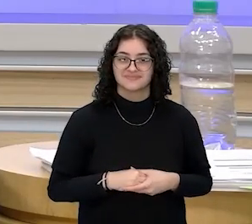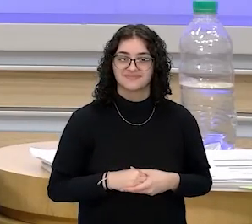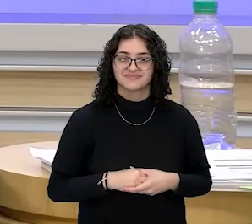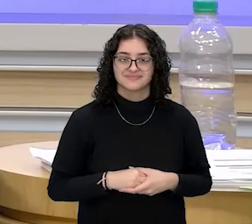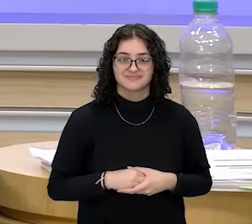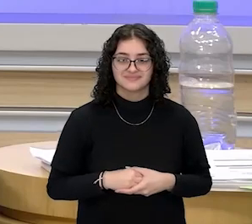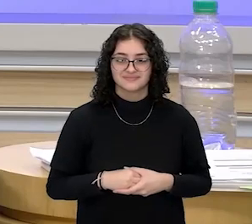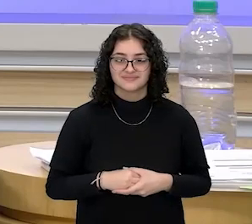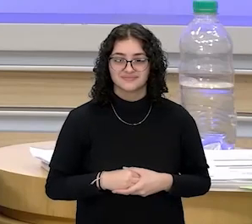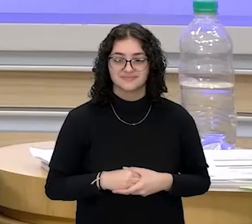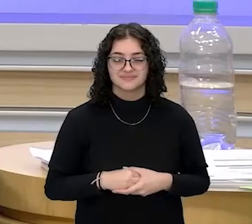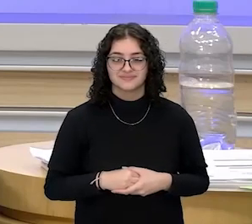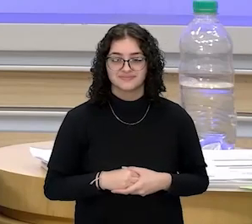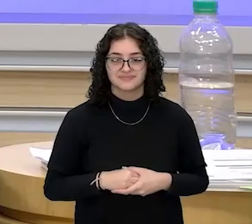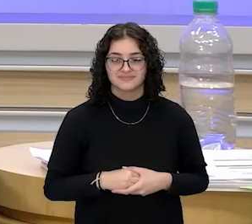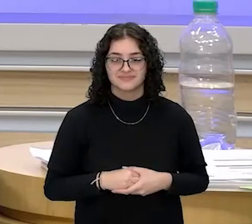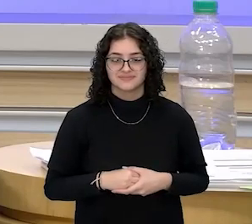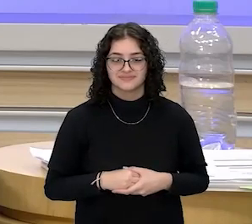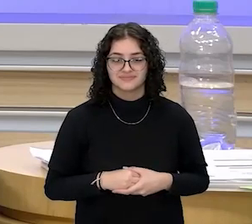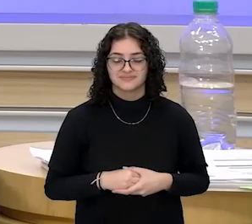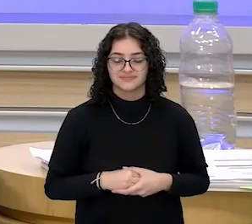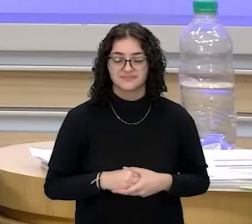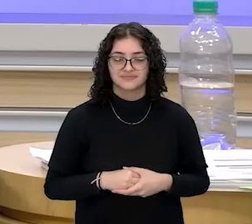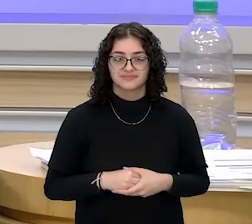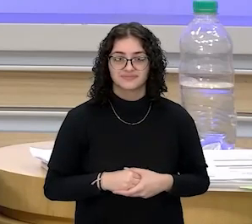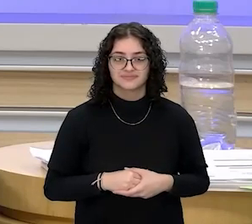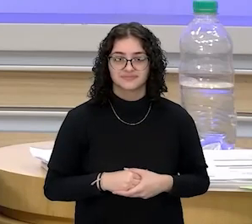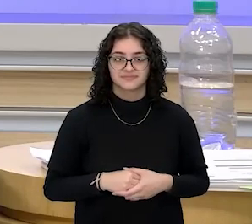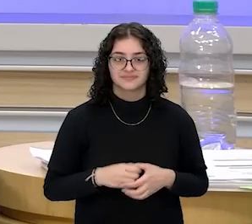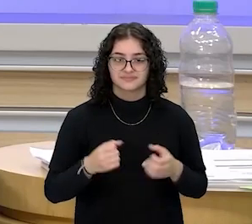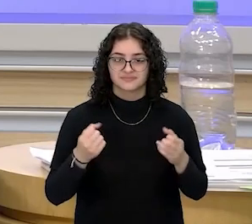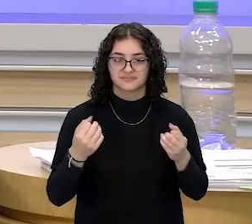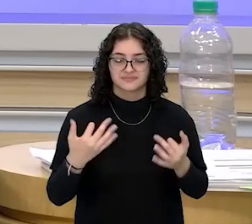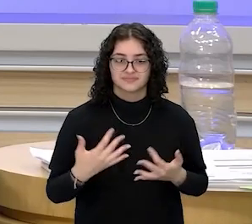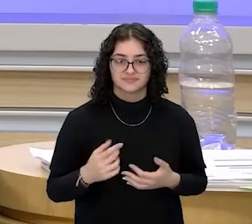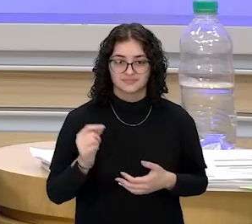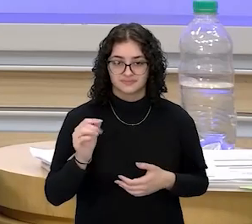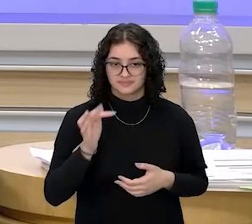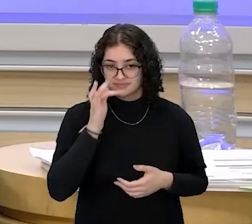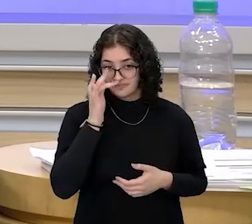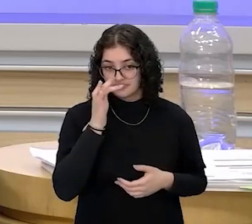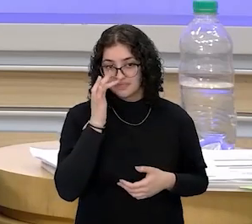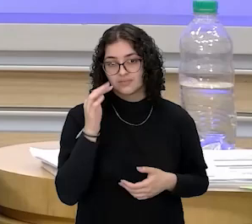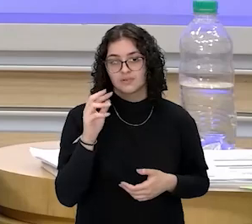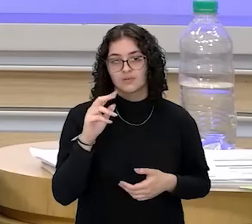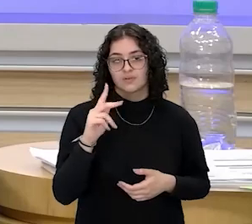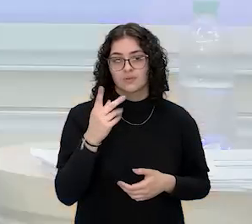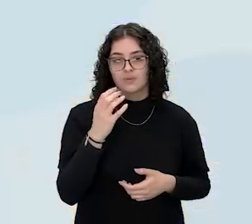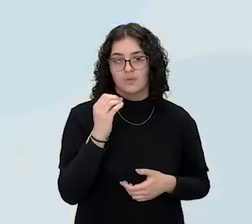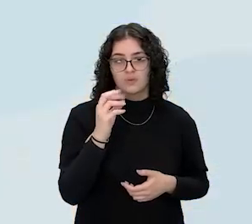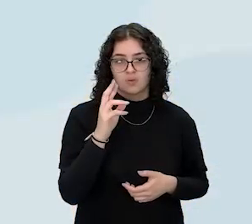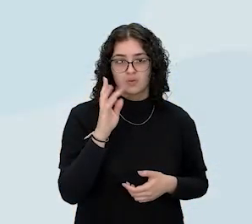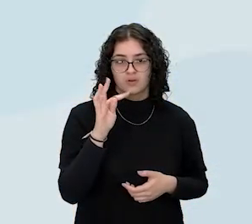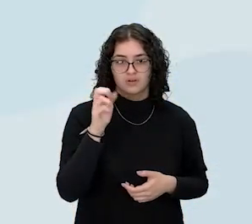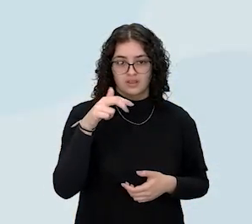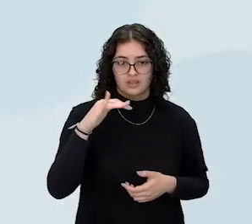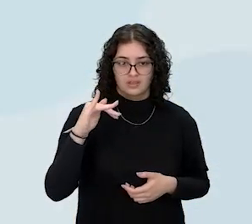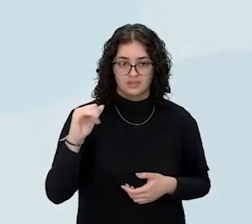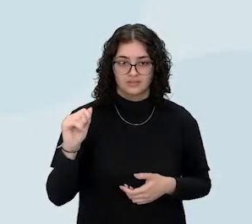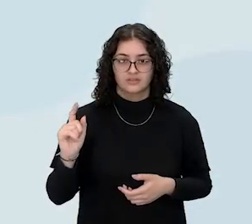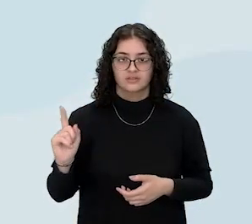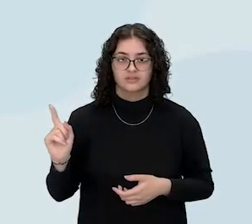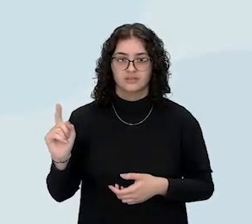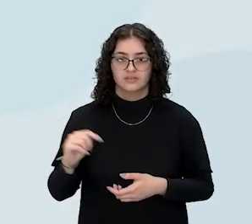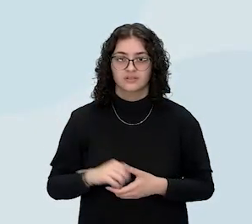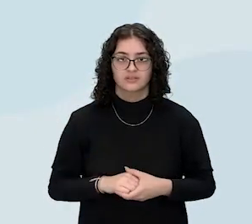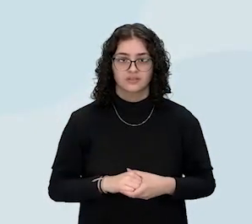teve. Bom, então, falando sobre a Hydrangea macrófila, então vai aparecer aí para vocês a